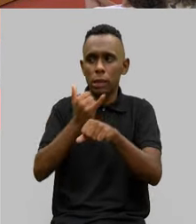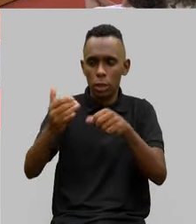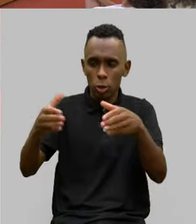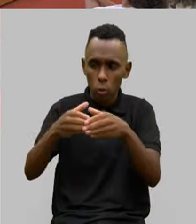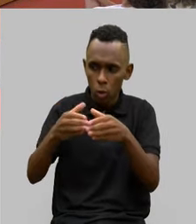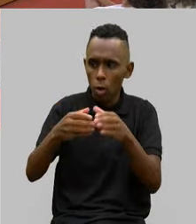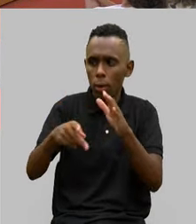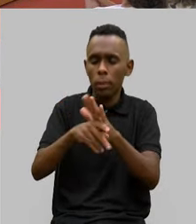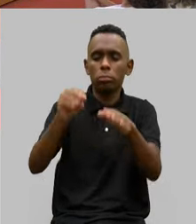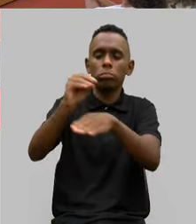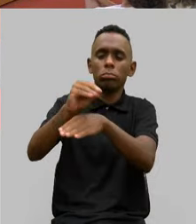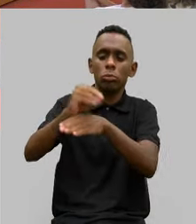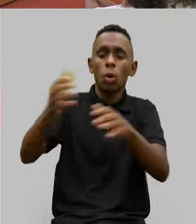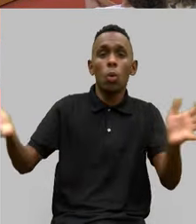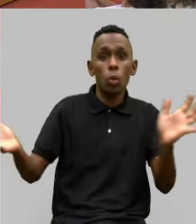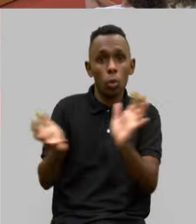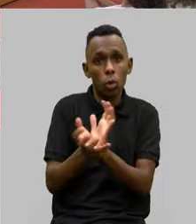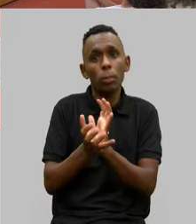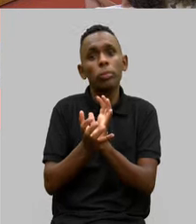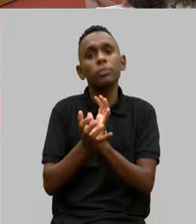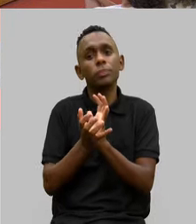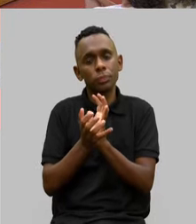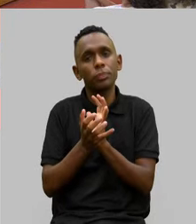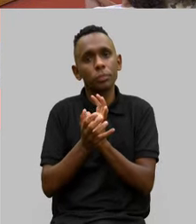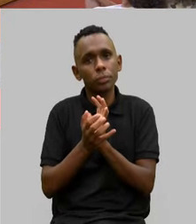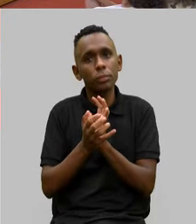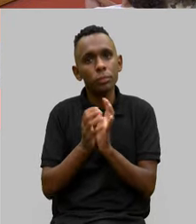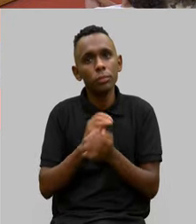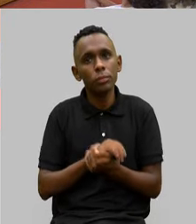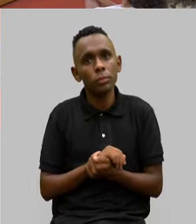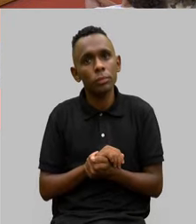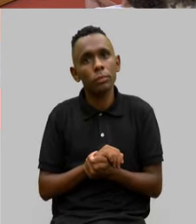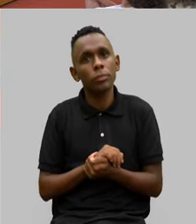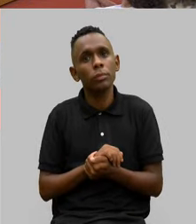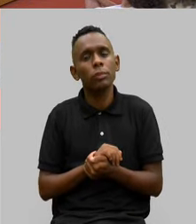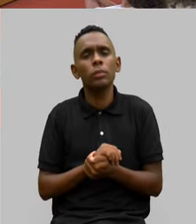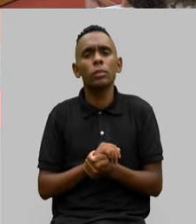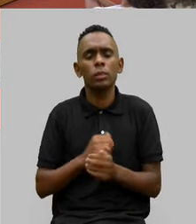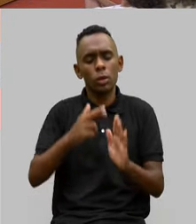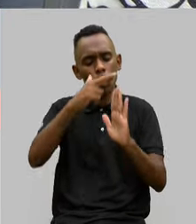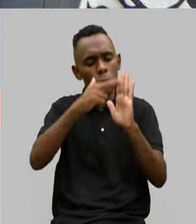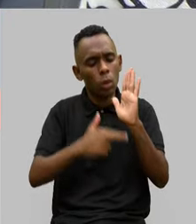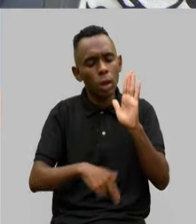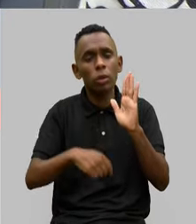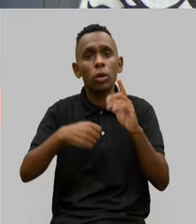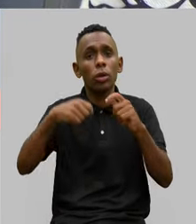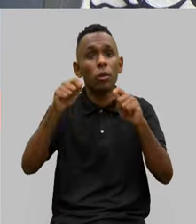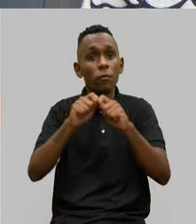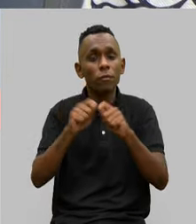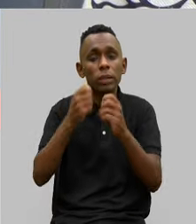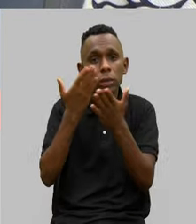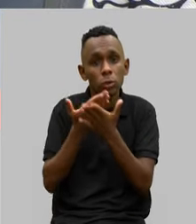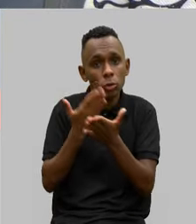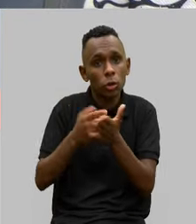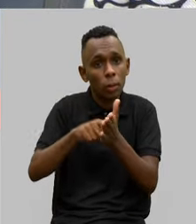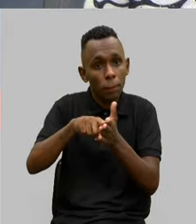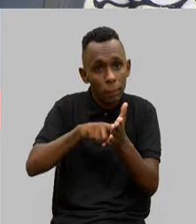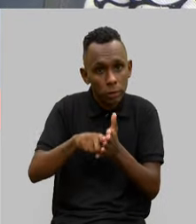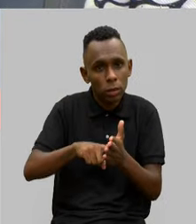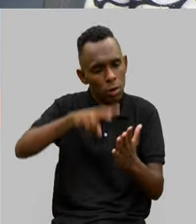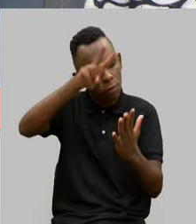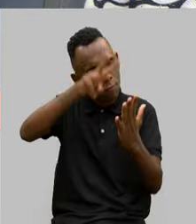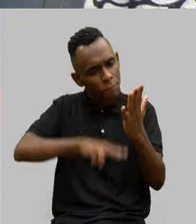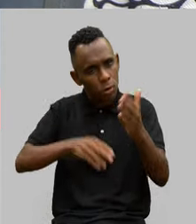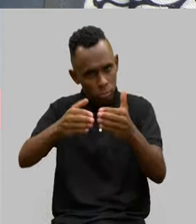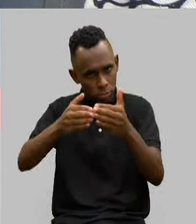de tutela coletiva em que eh ele fez o relatório devda necessidade dos estudos vou ler vou pedir